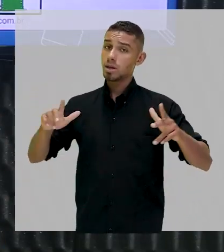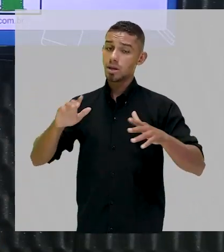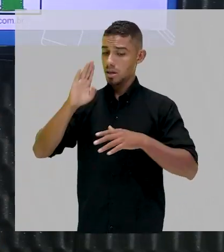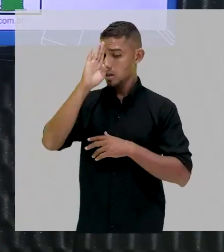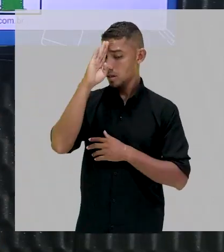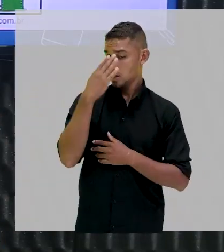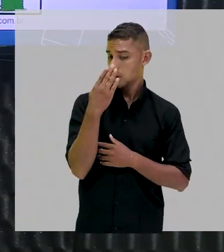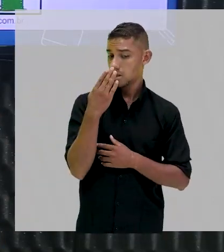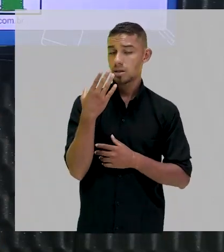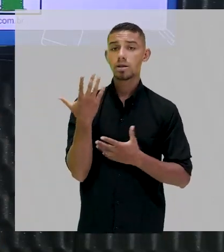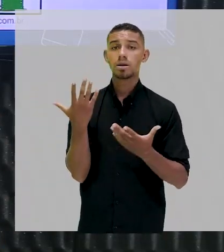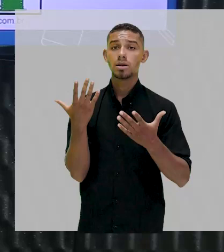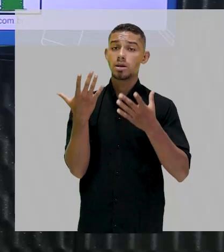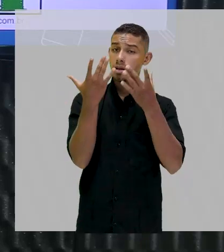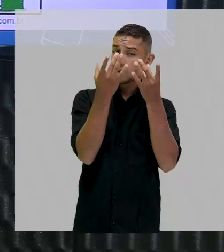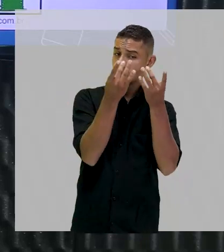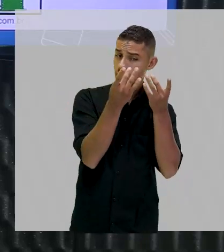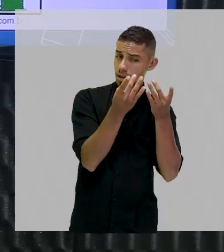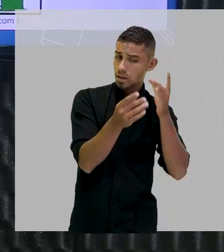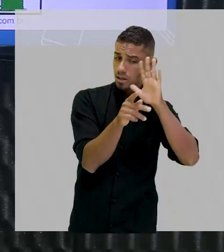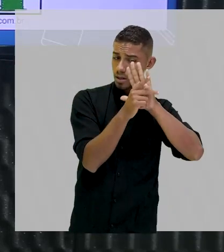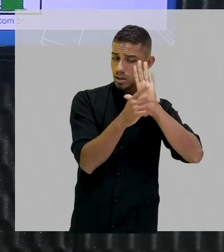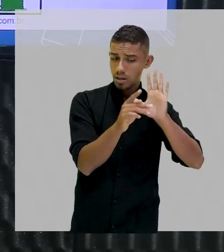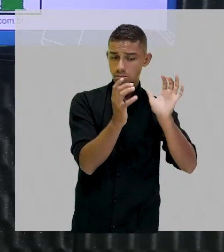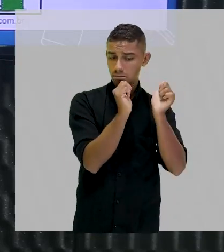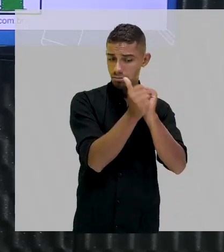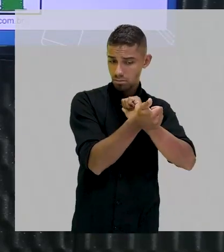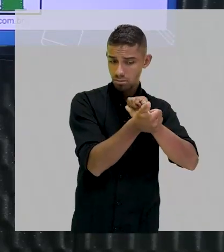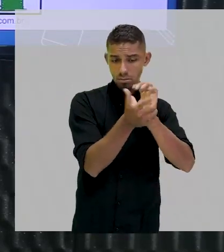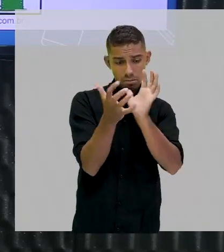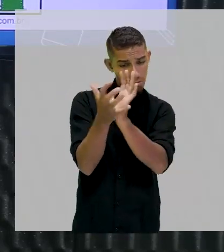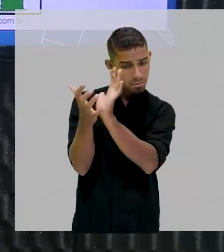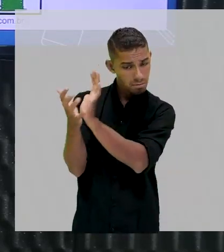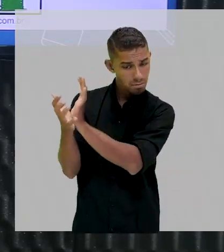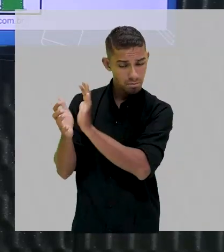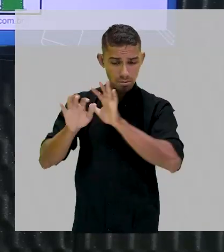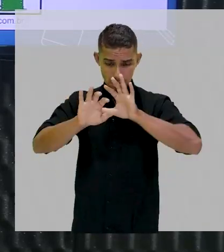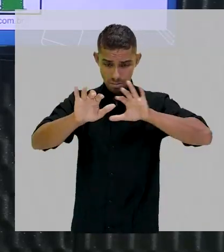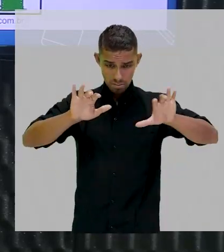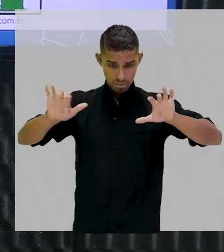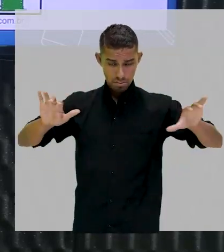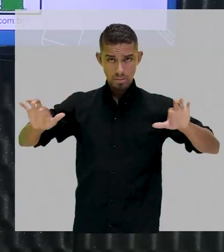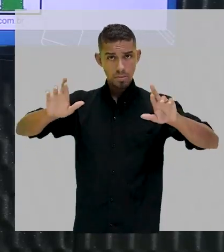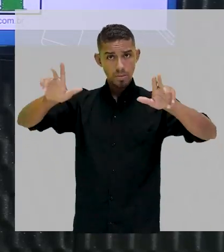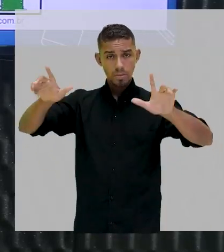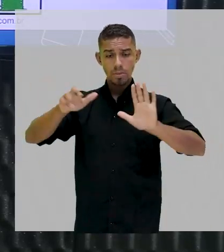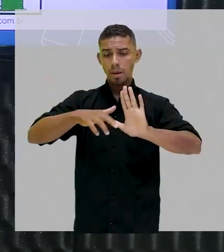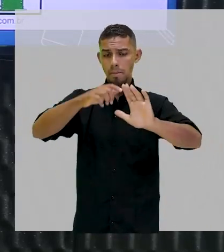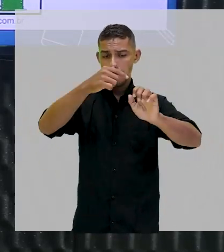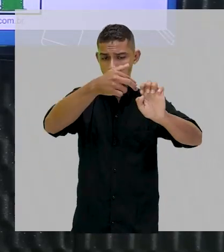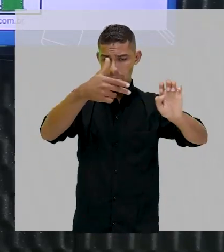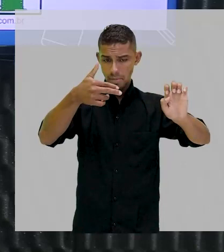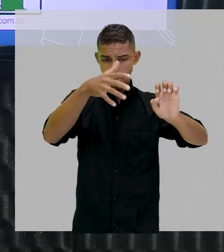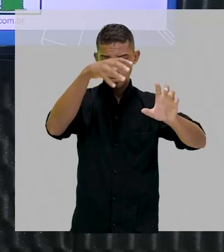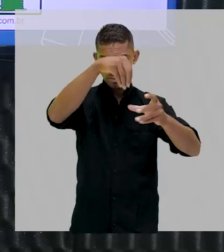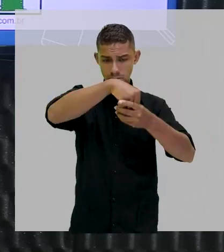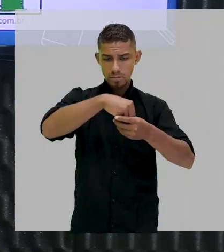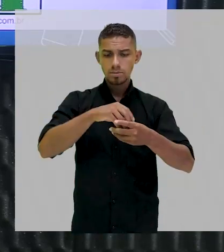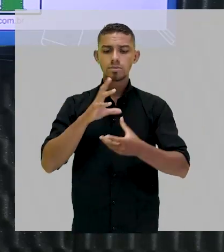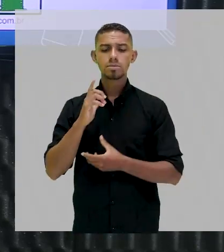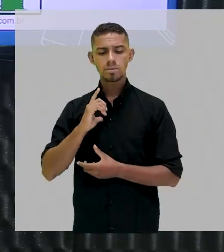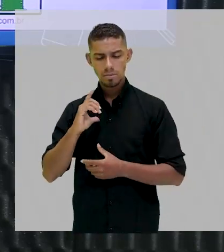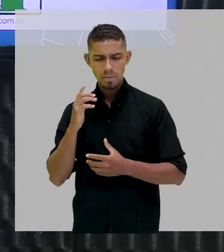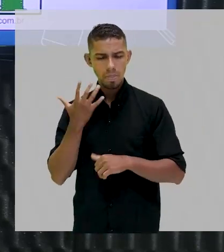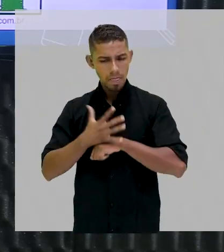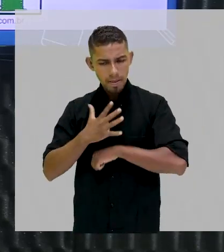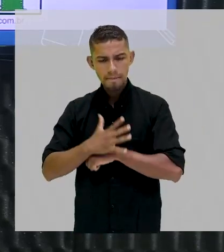da especificidade dos esportes. Mas aqui nós trabalhamos duas capacidades físicas de